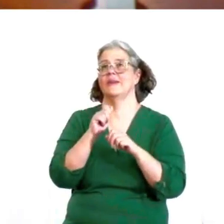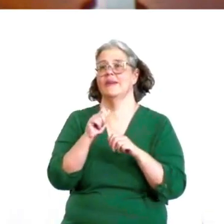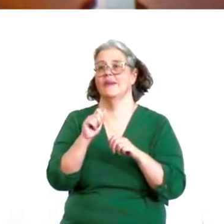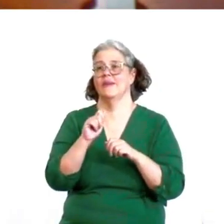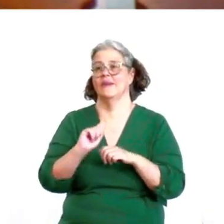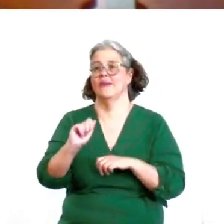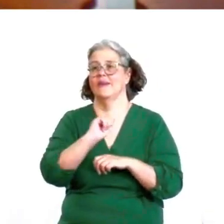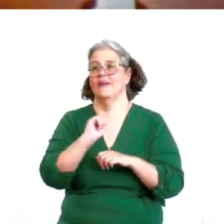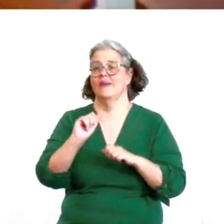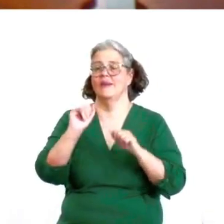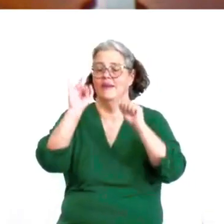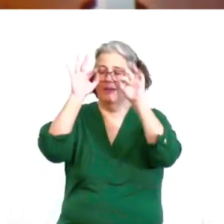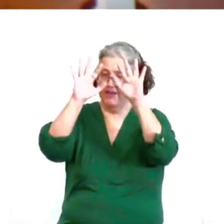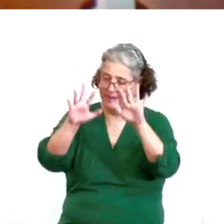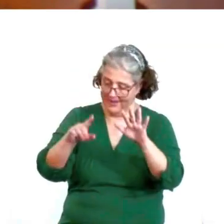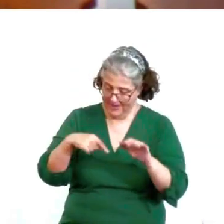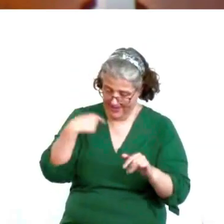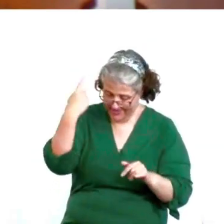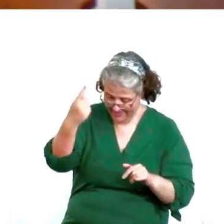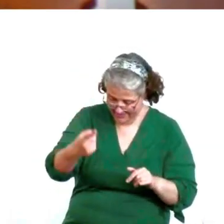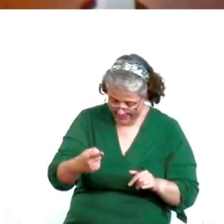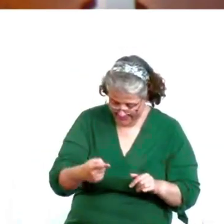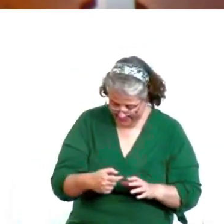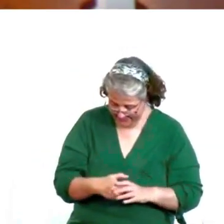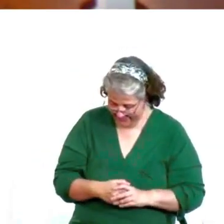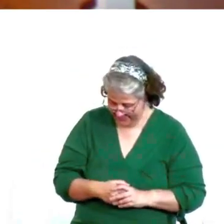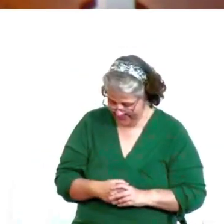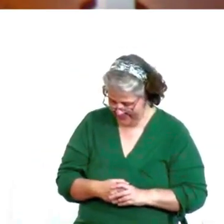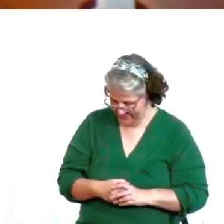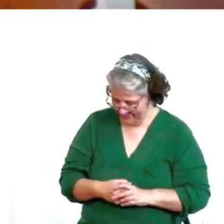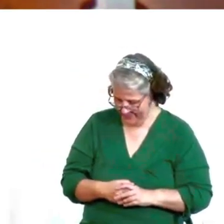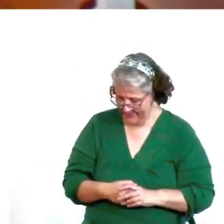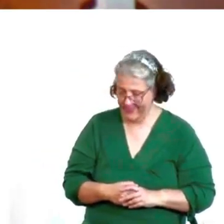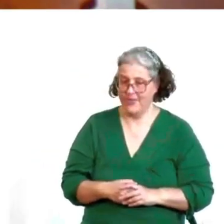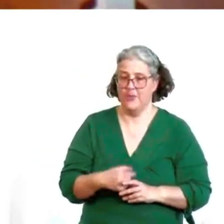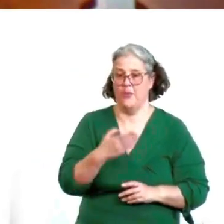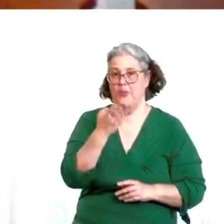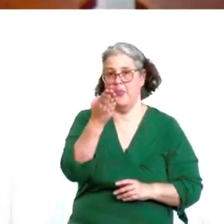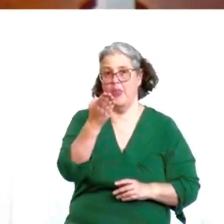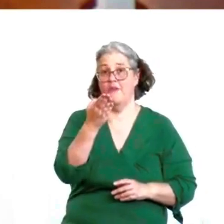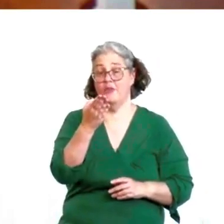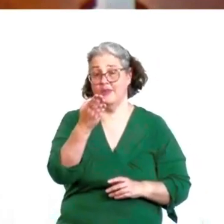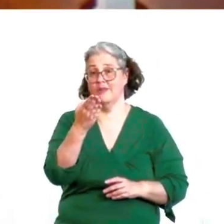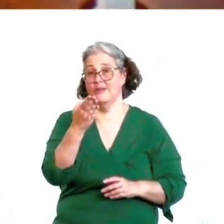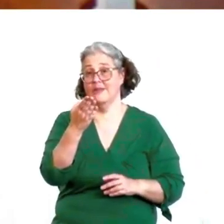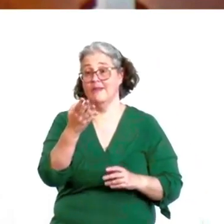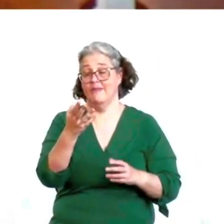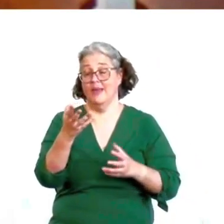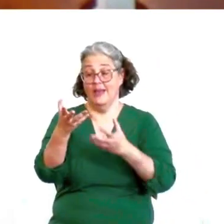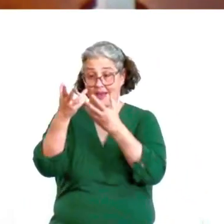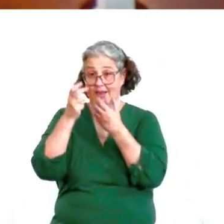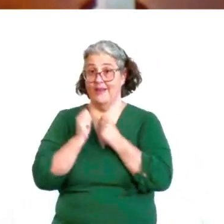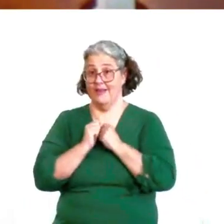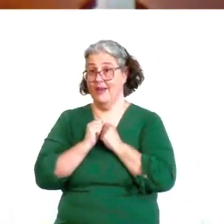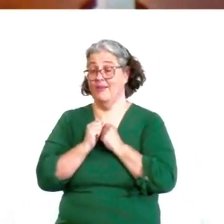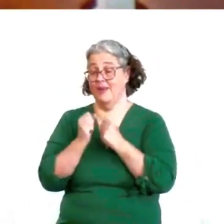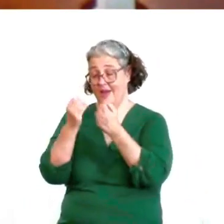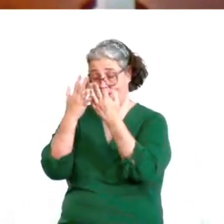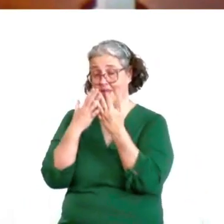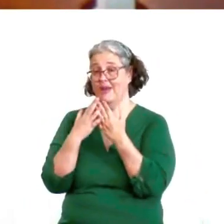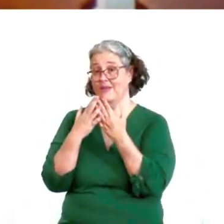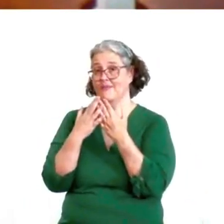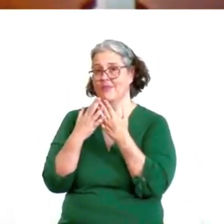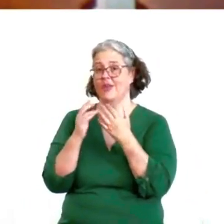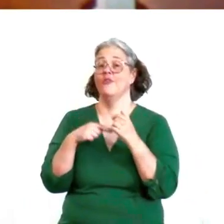Em ti serão benditas todas as famílias da terra. Você é portador da bênção. E ser portador